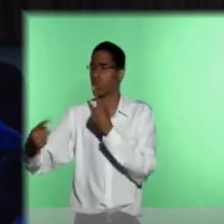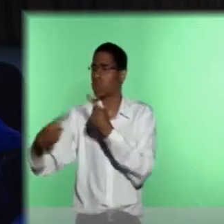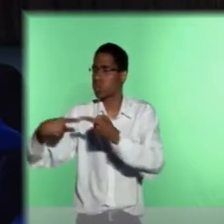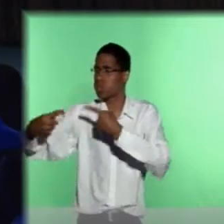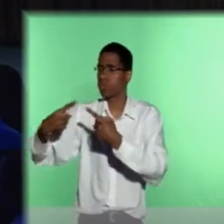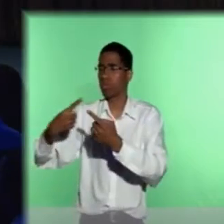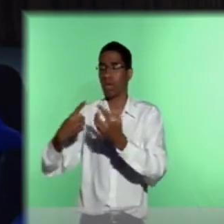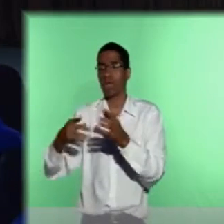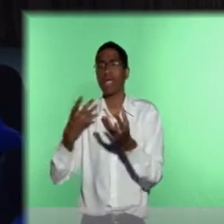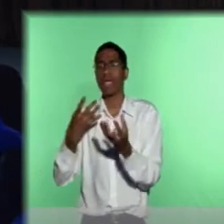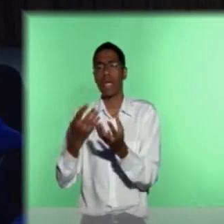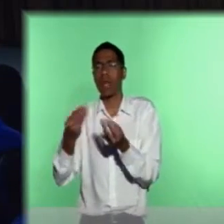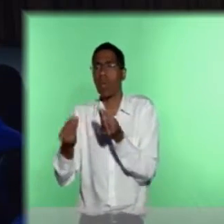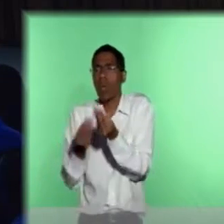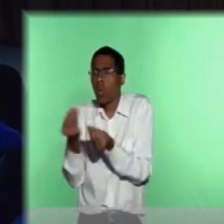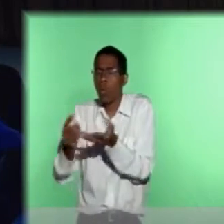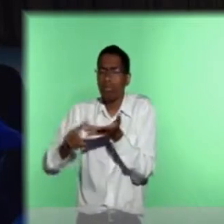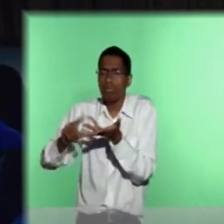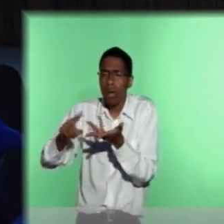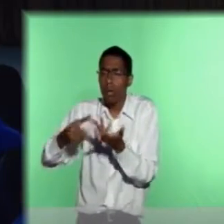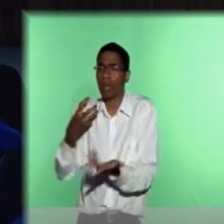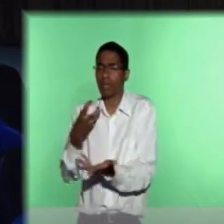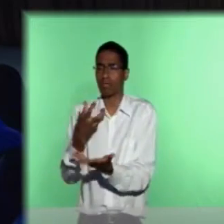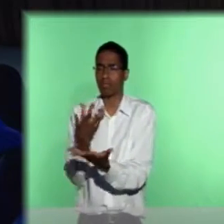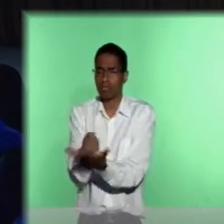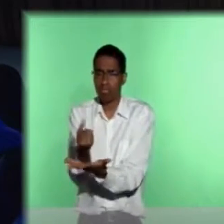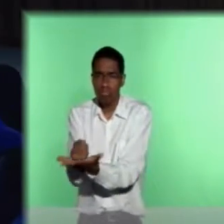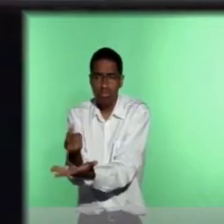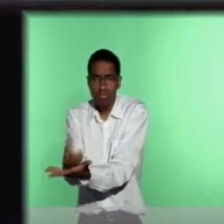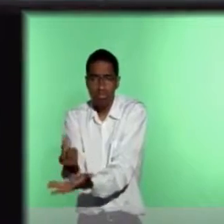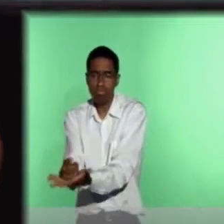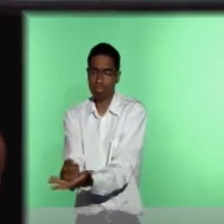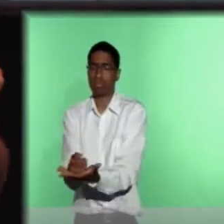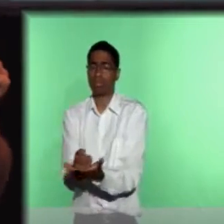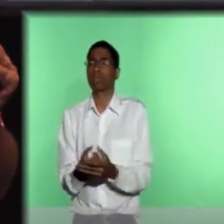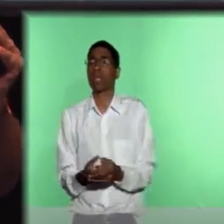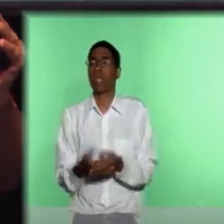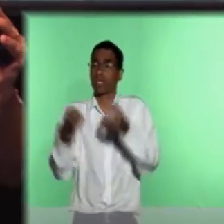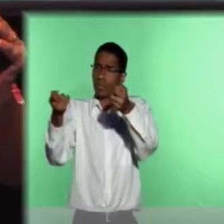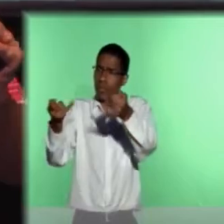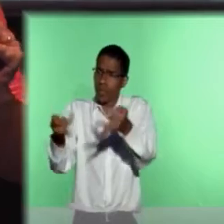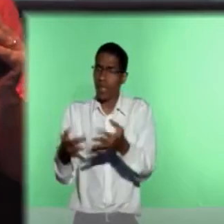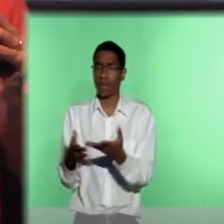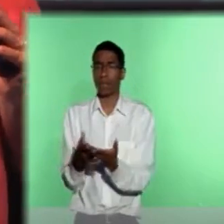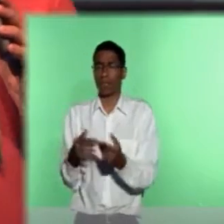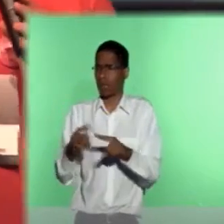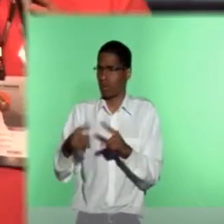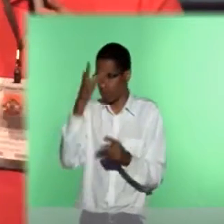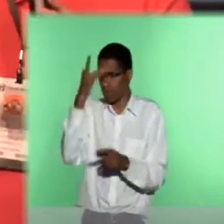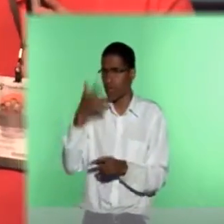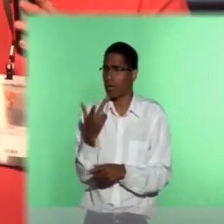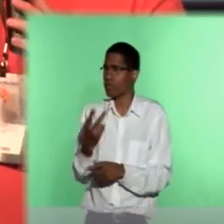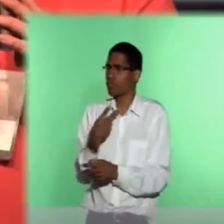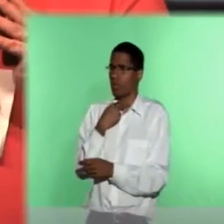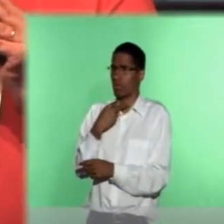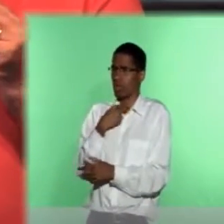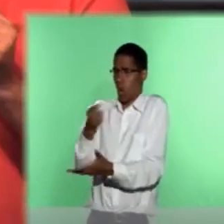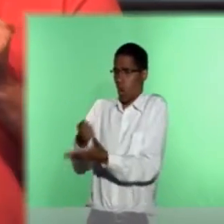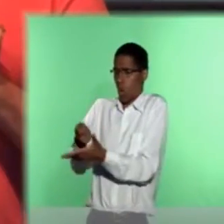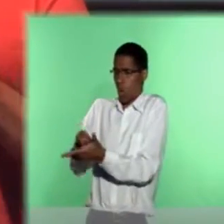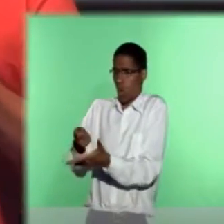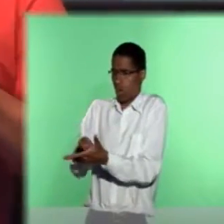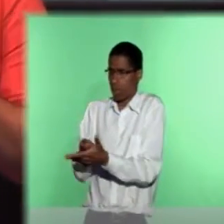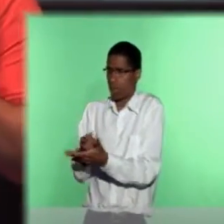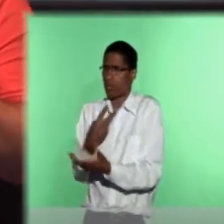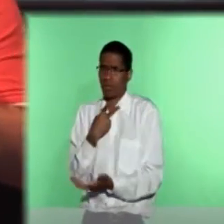matrícula no ensino secundário lá, que seria o nosso ensino médio. E a gente falou que isso é inaceitável, porque cobrar de